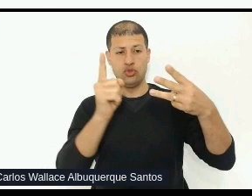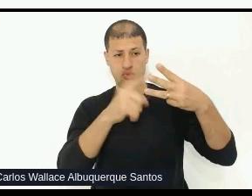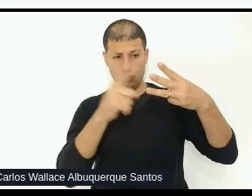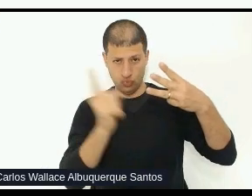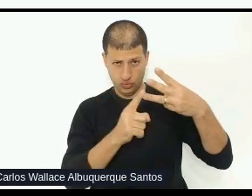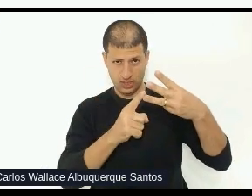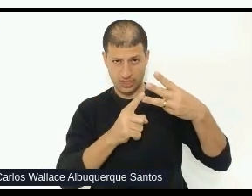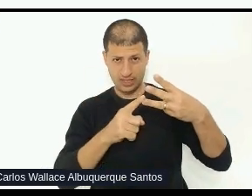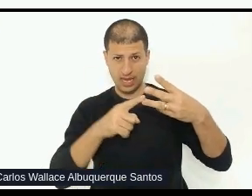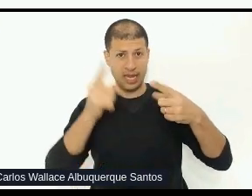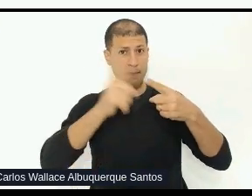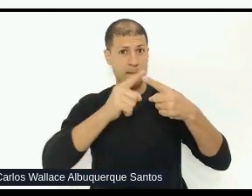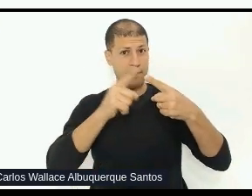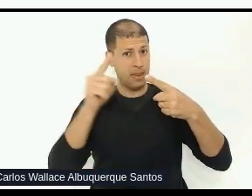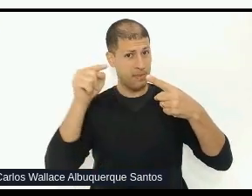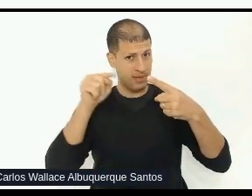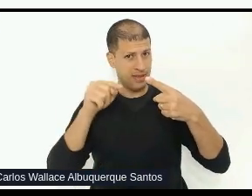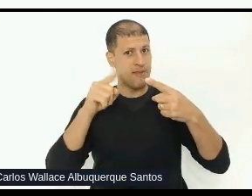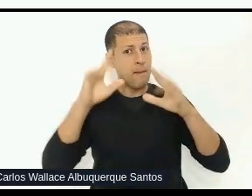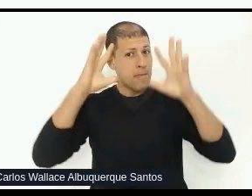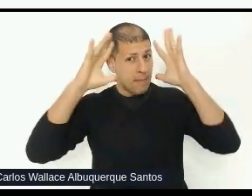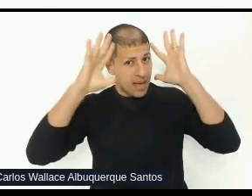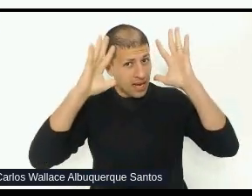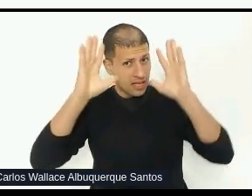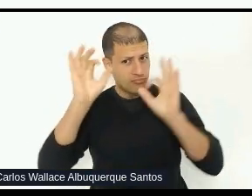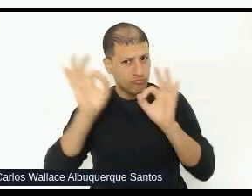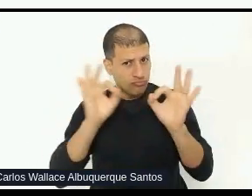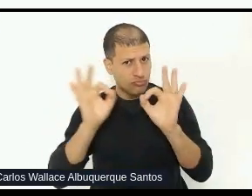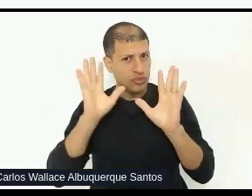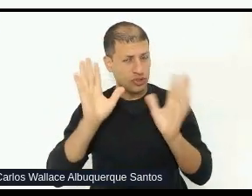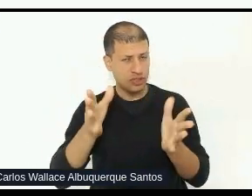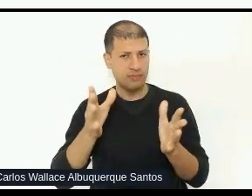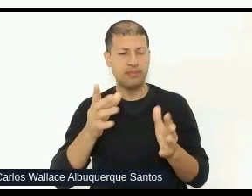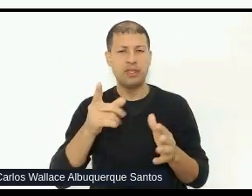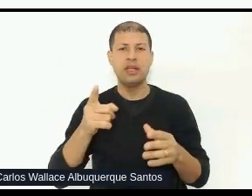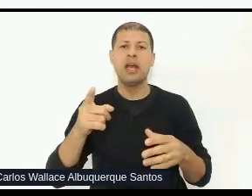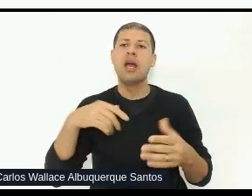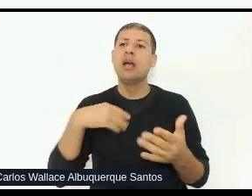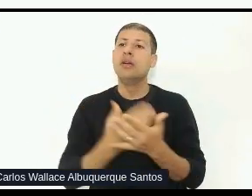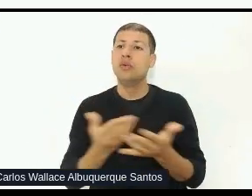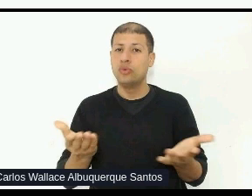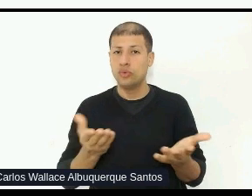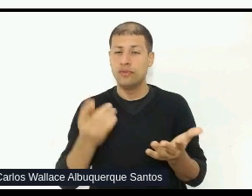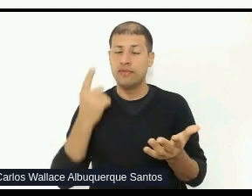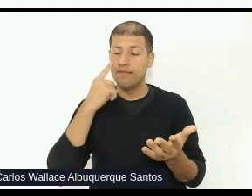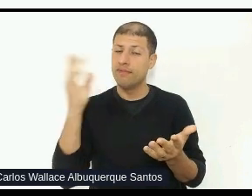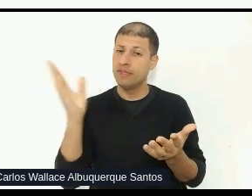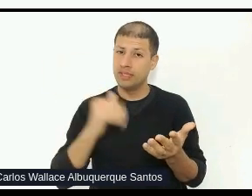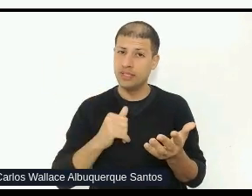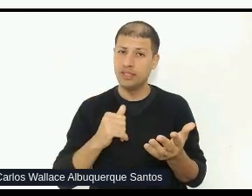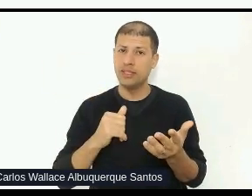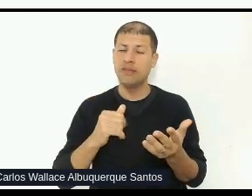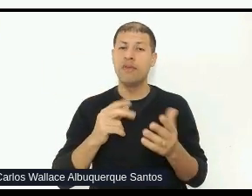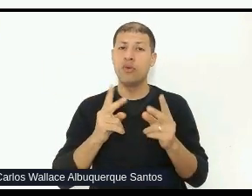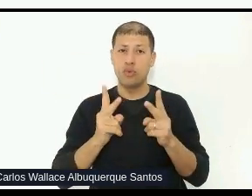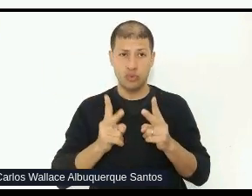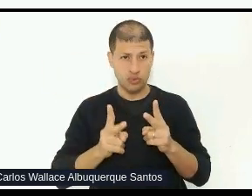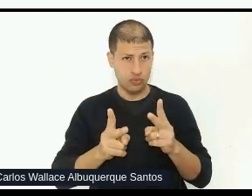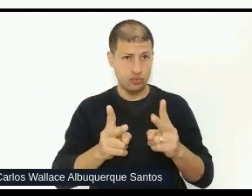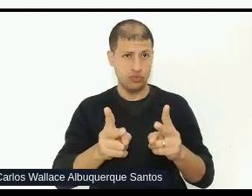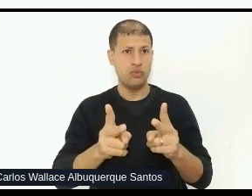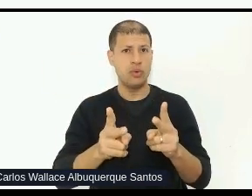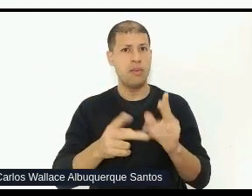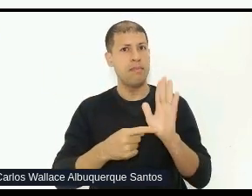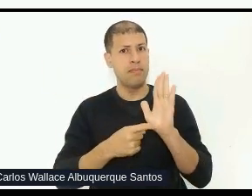aí, já vamos se preparando em relação a isso. E enquanto isso, a gente vai vir aqui e vai continuar, né, apresentando